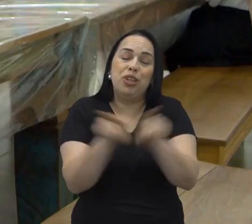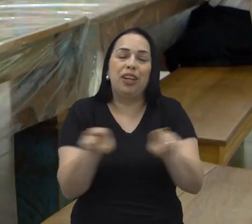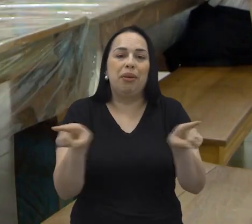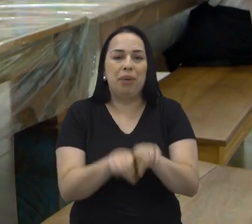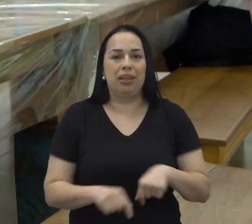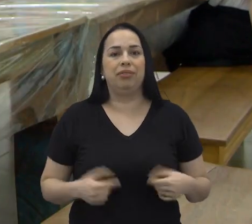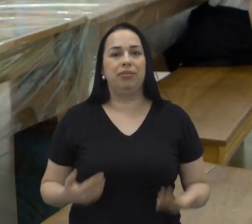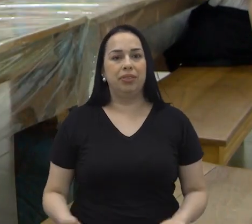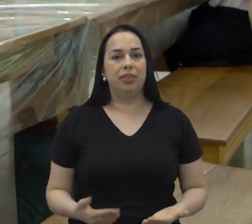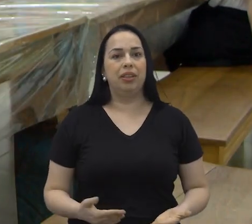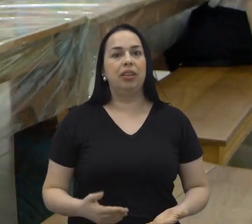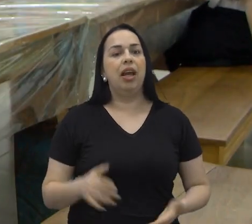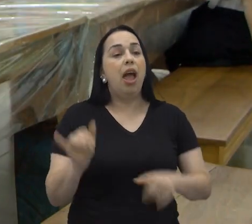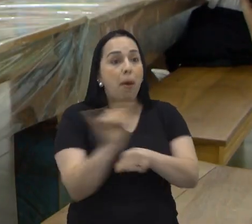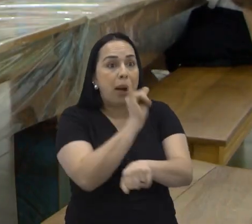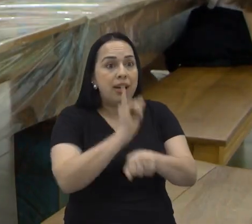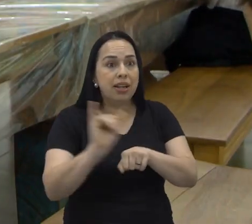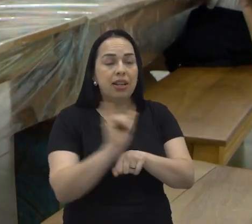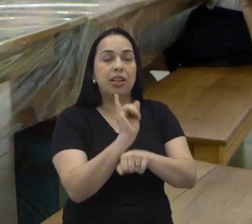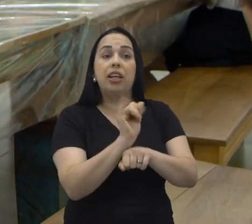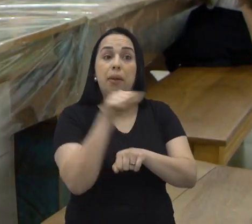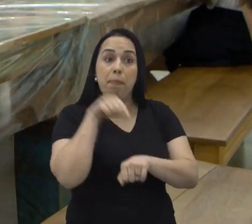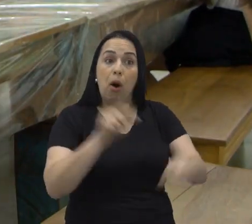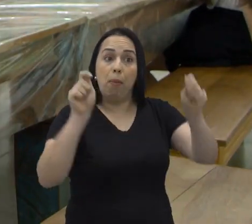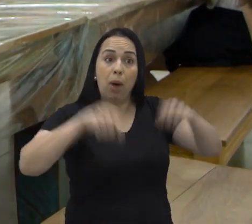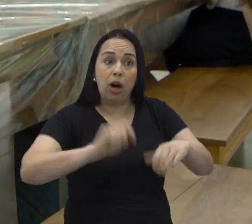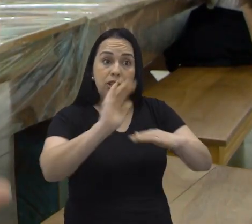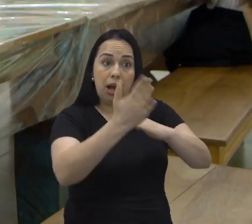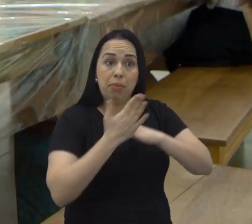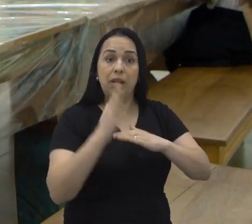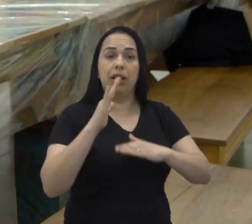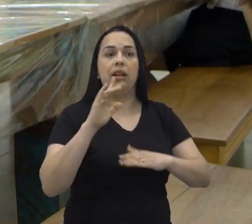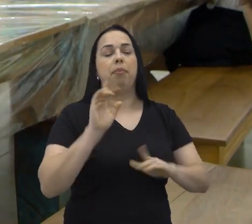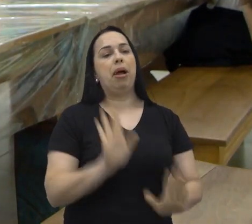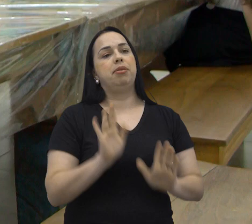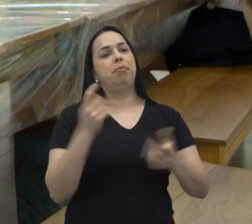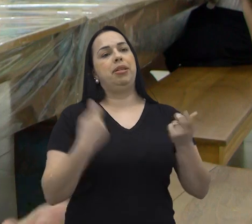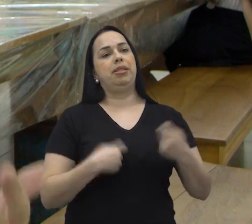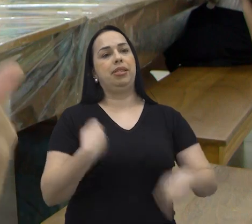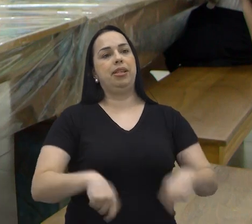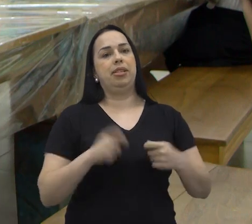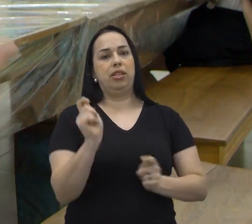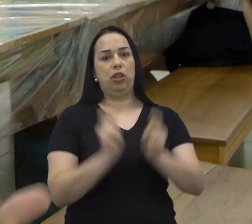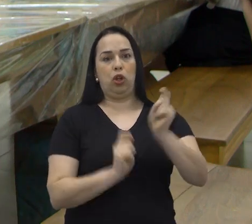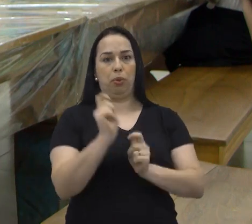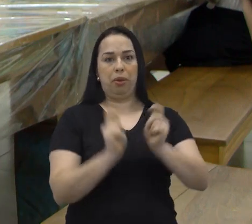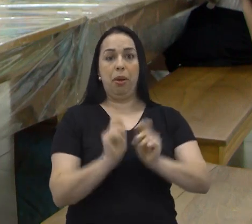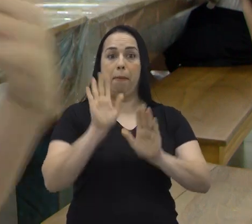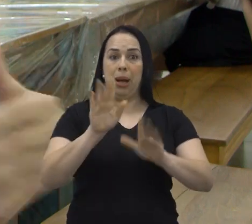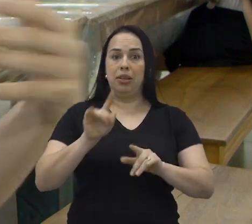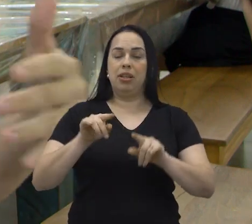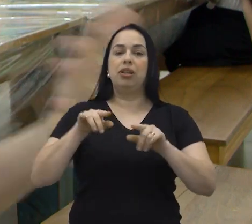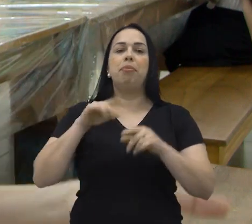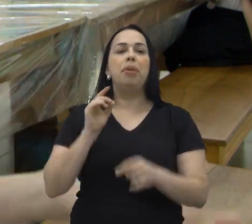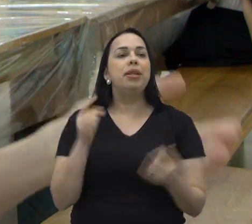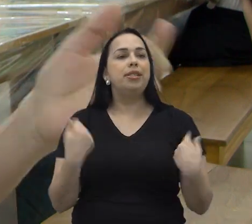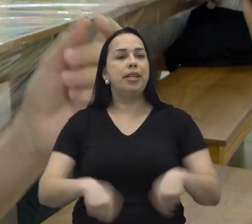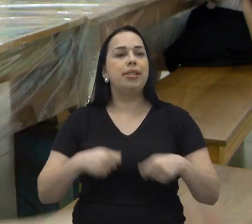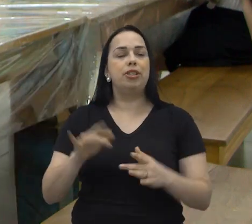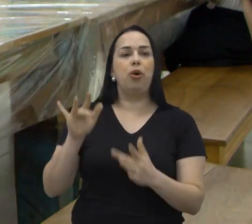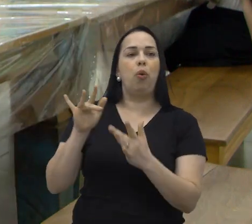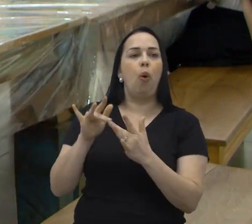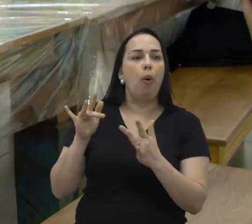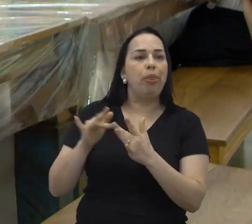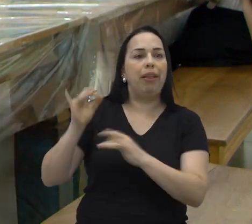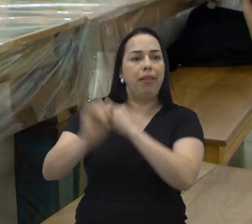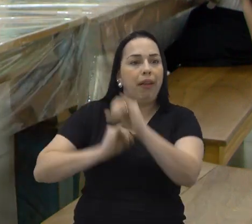vantagens. A tecnologia atualmente ela é um instrumento que não deve ser proibido, mas sim um instrumento onde a gente deve aprender a lidar para, de fato, construir uma sala de aula mais